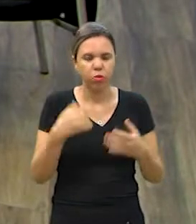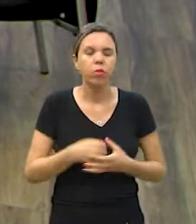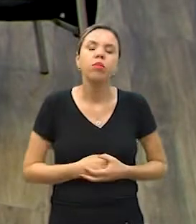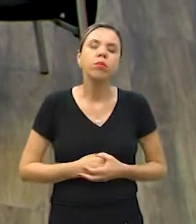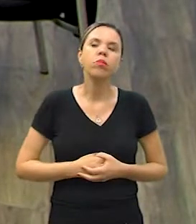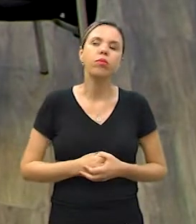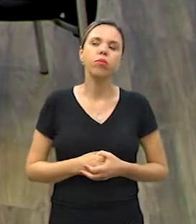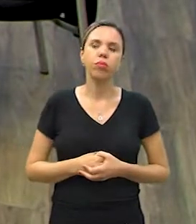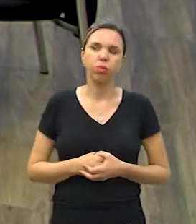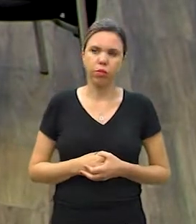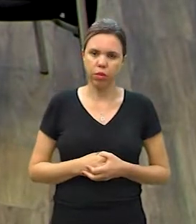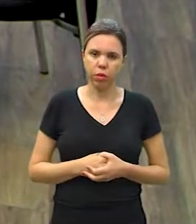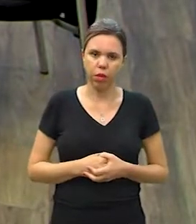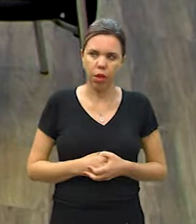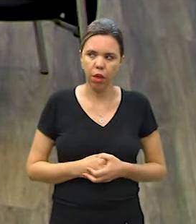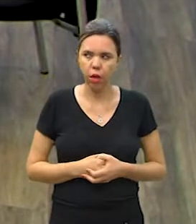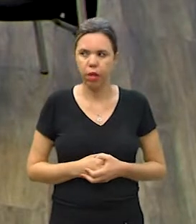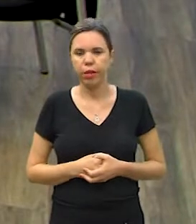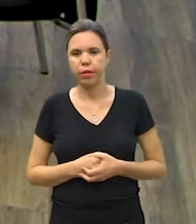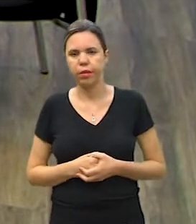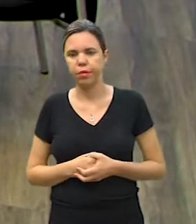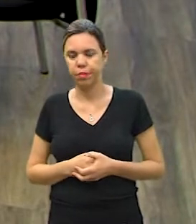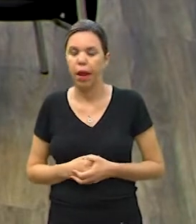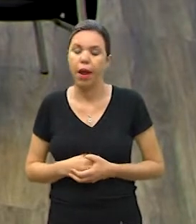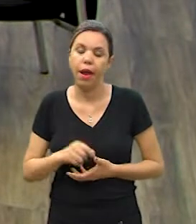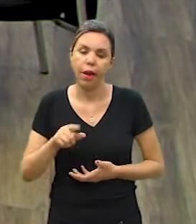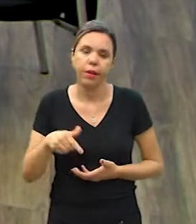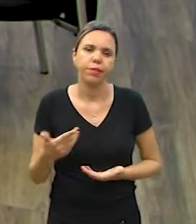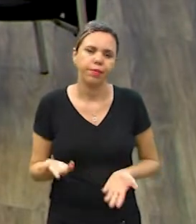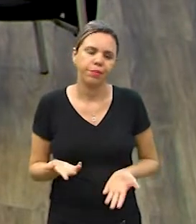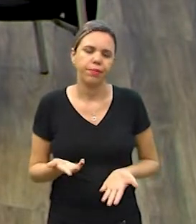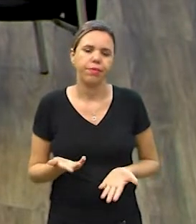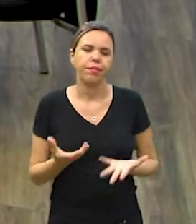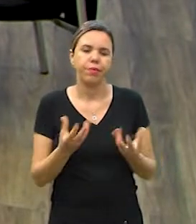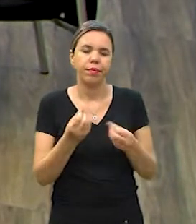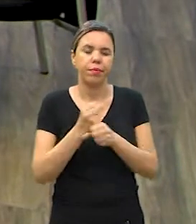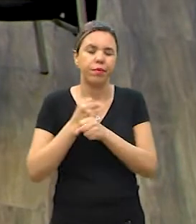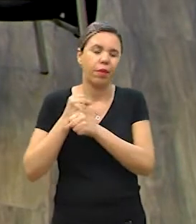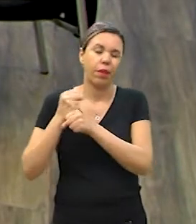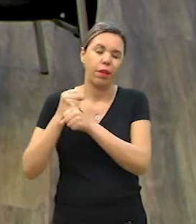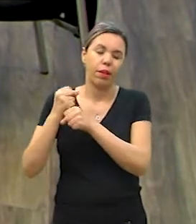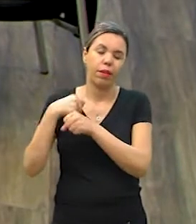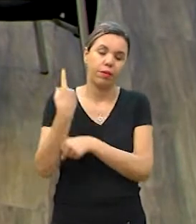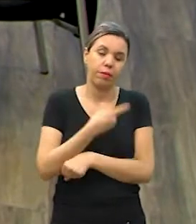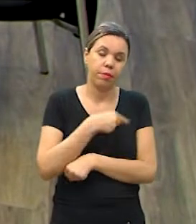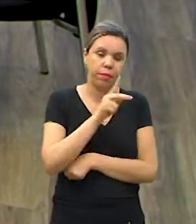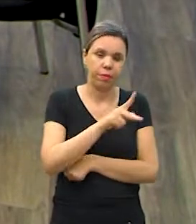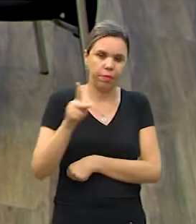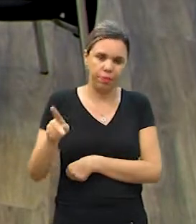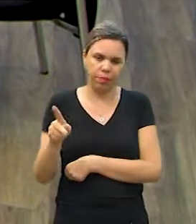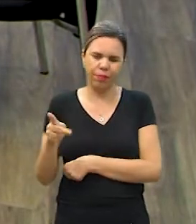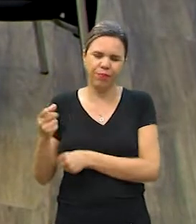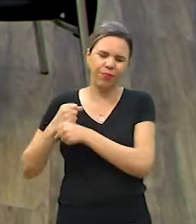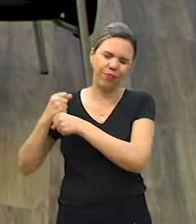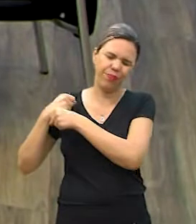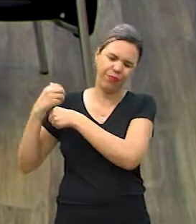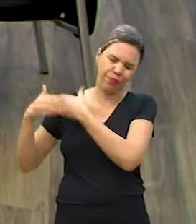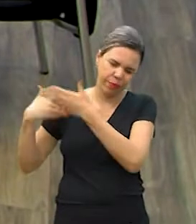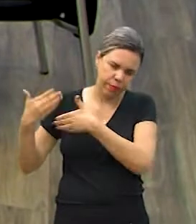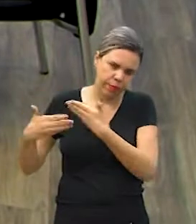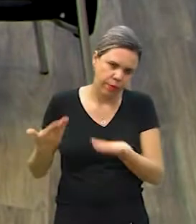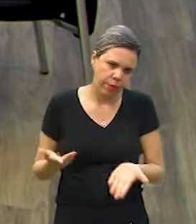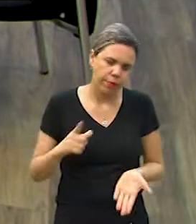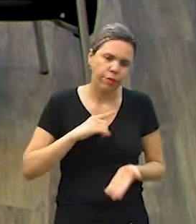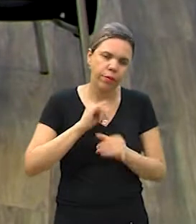isso. E essa é a questão que há muitos anos, né, nós professores, há muitos